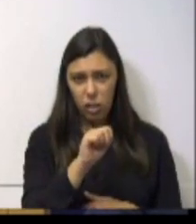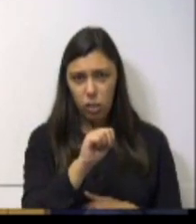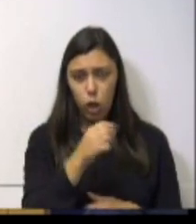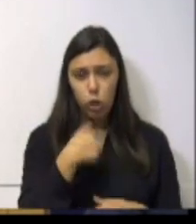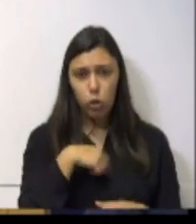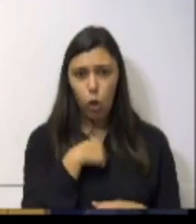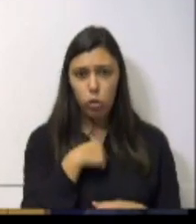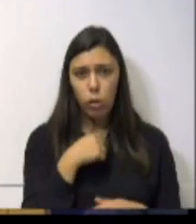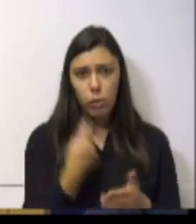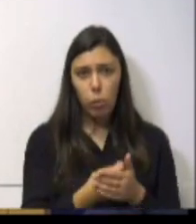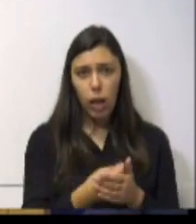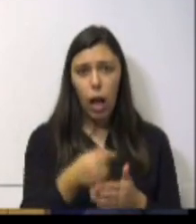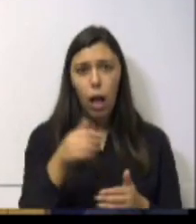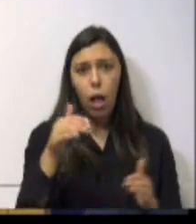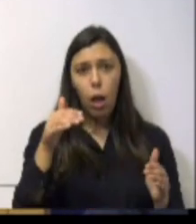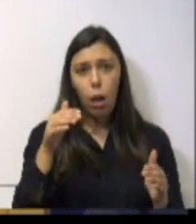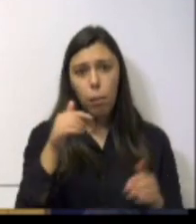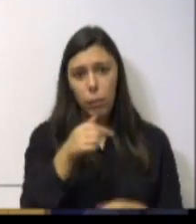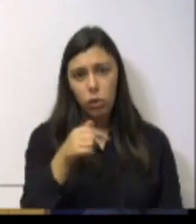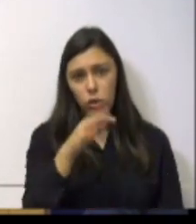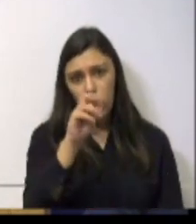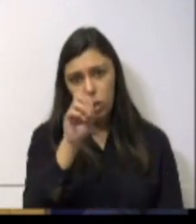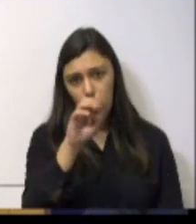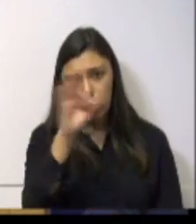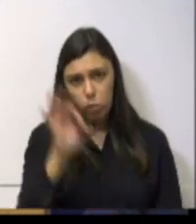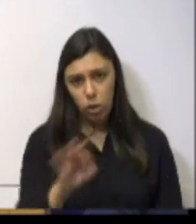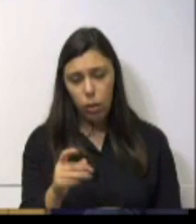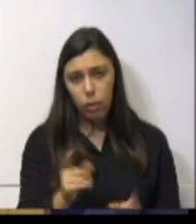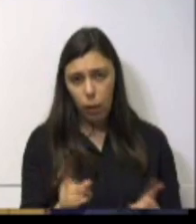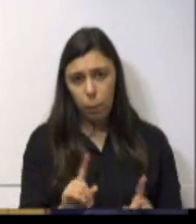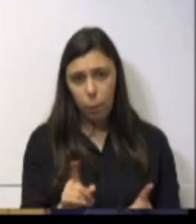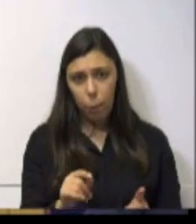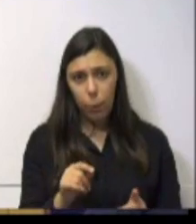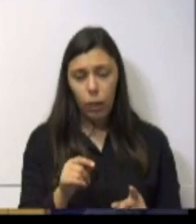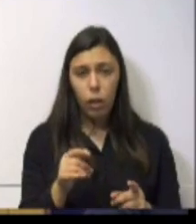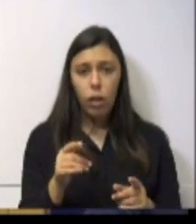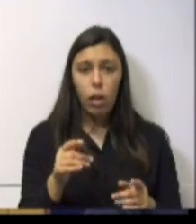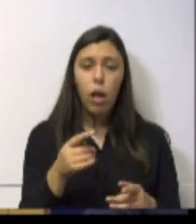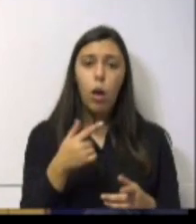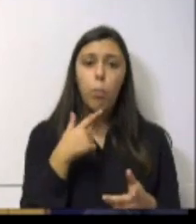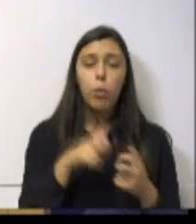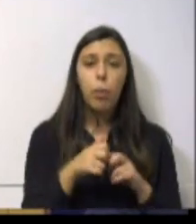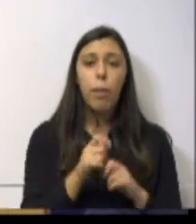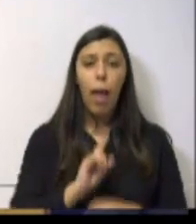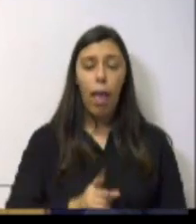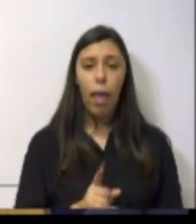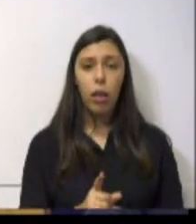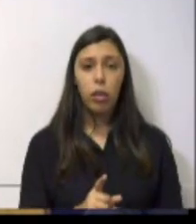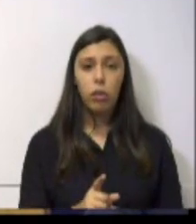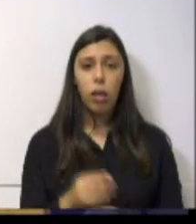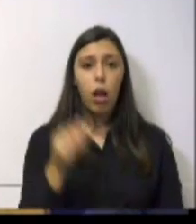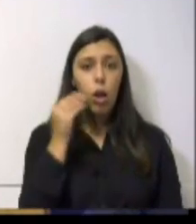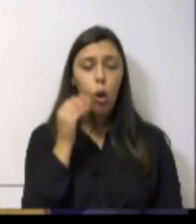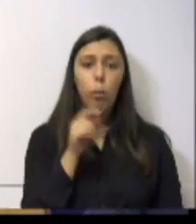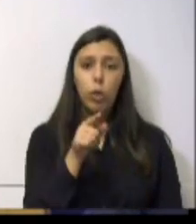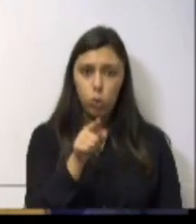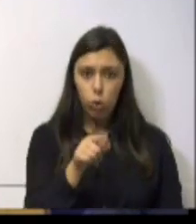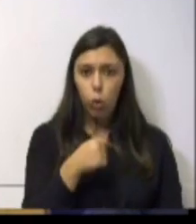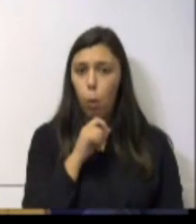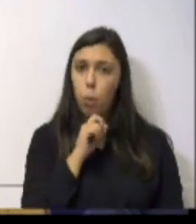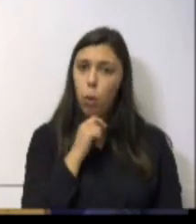menos 30%? Infelizmente, não. Em nenhum destes impostos. A questão que se coloca aqui é, como pode afirmar o